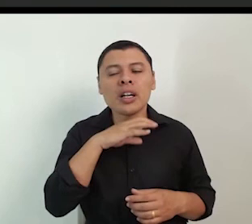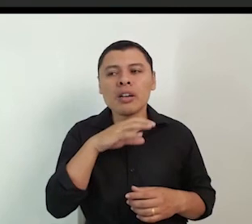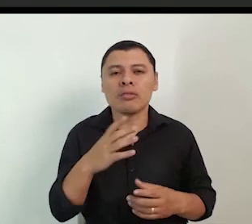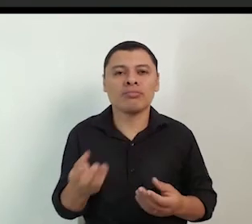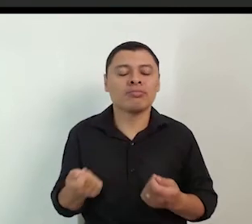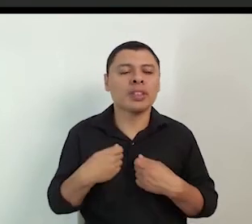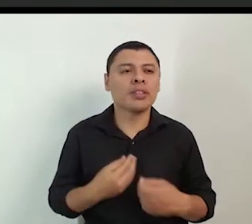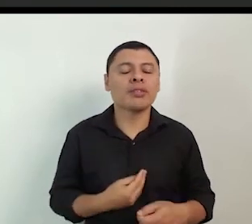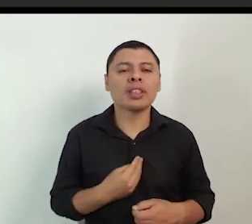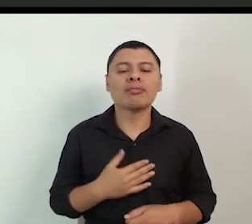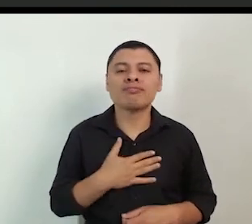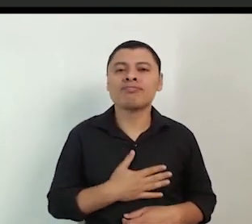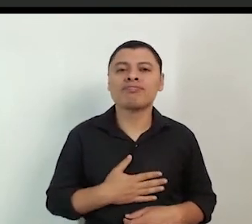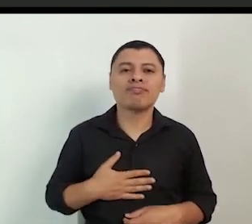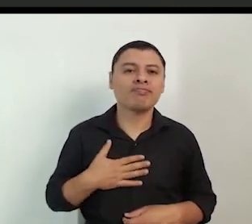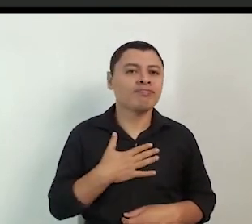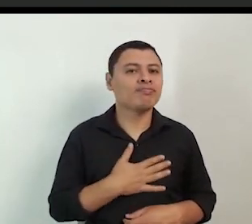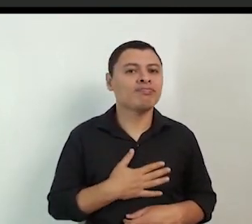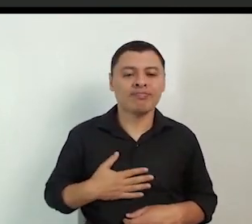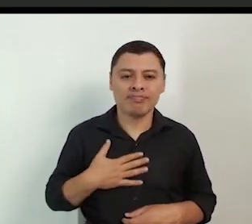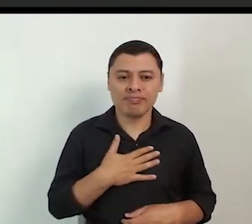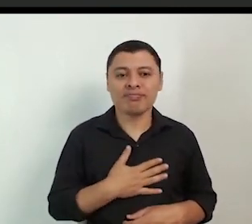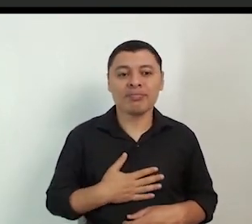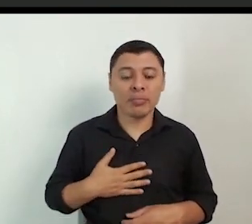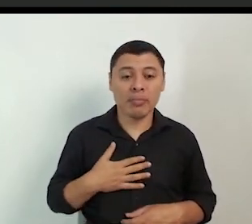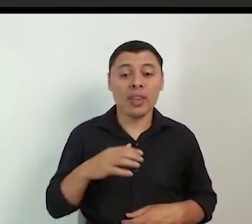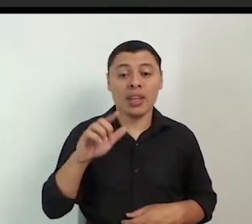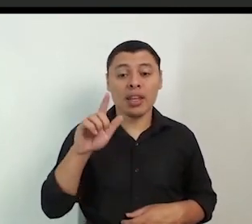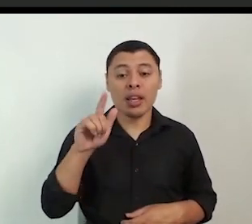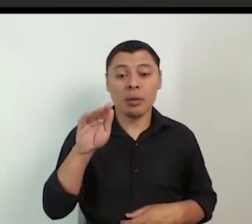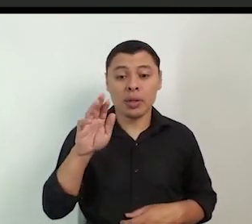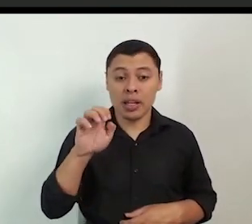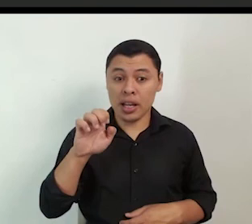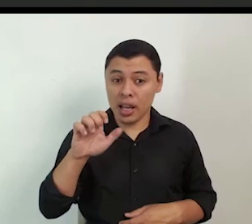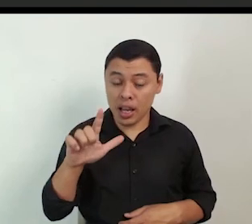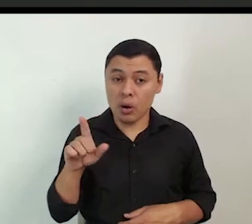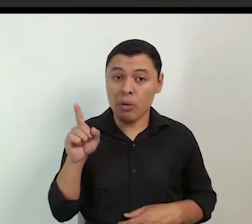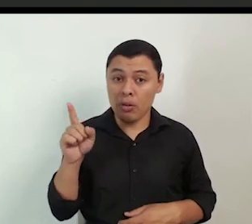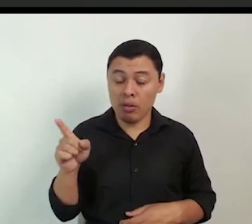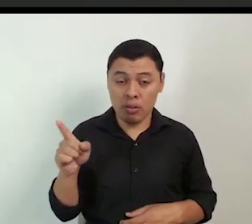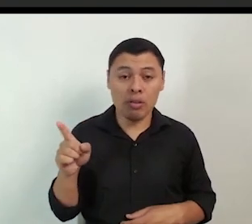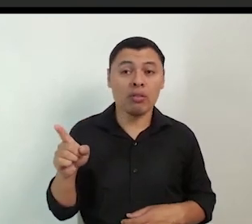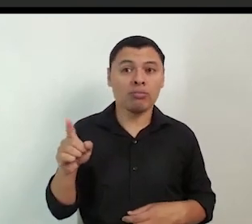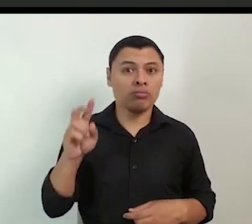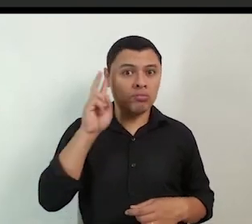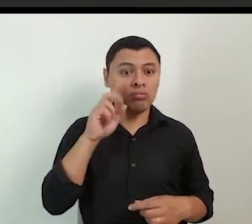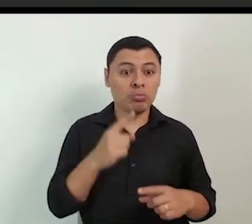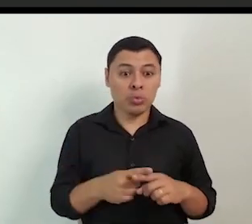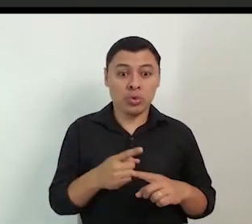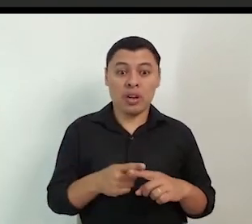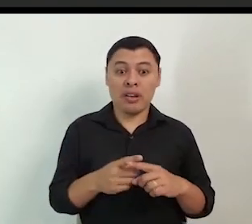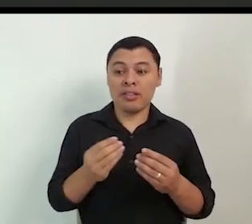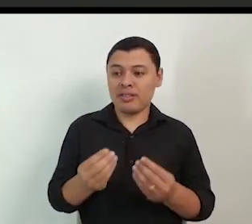gente, têm uma importância muito, muito grande. E o Gabriel é um case de que você pode ocupar